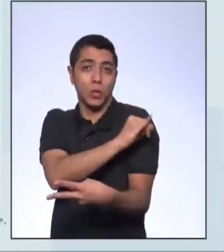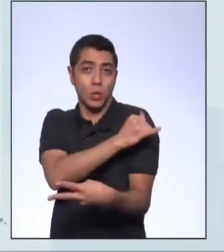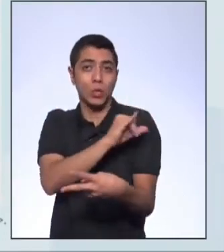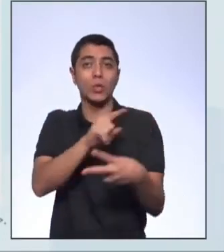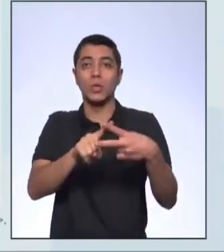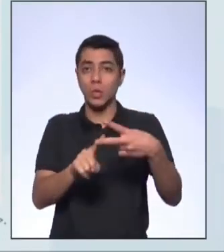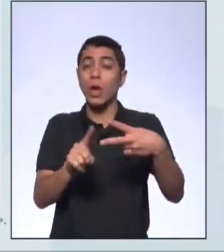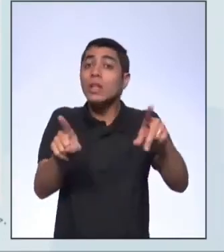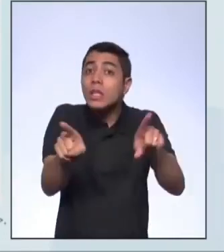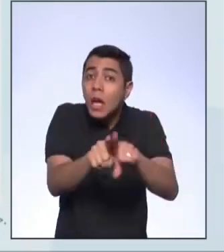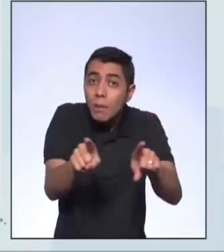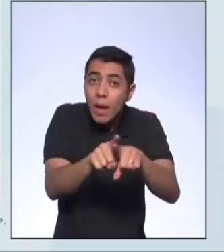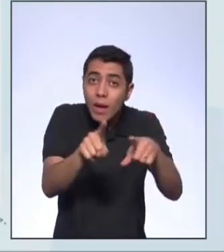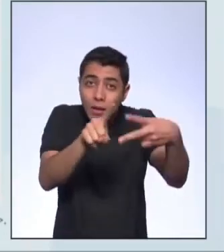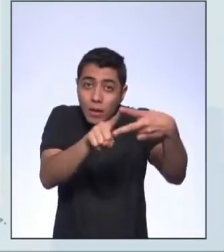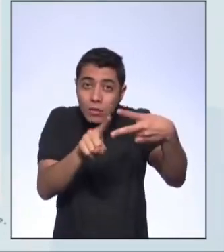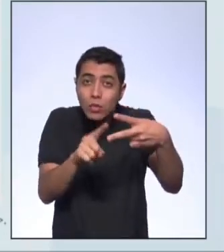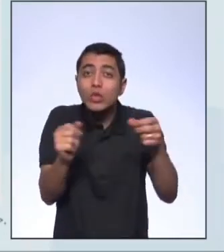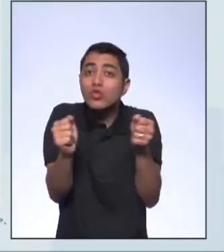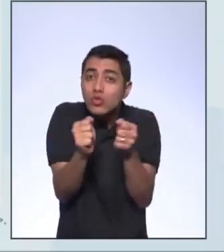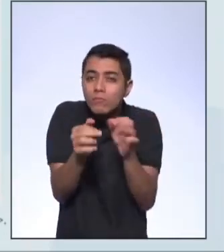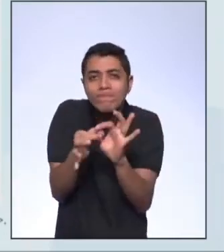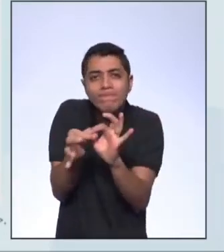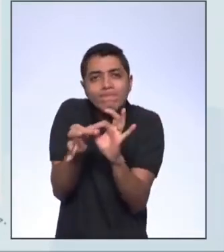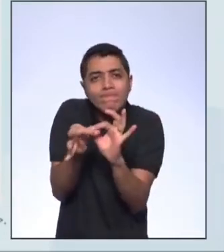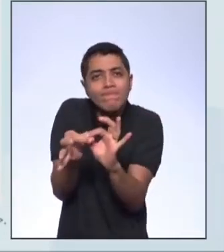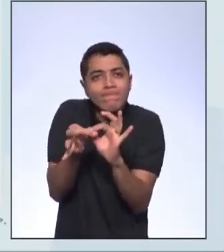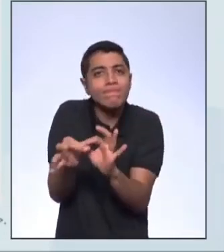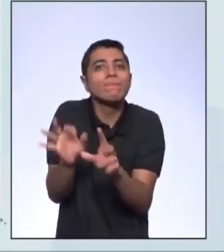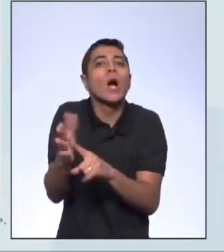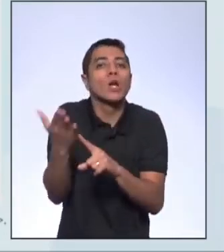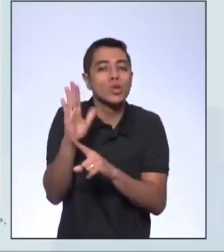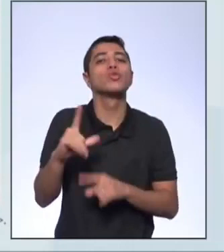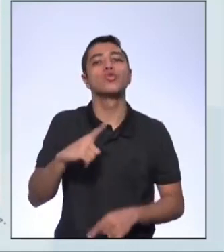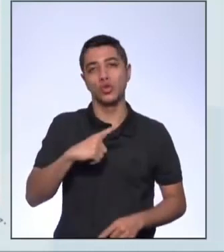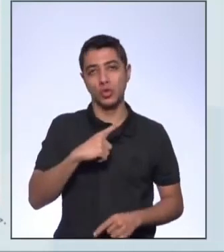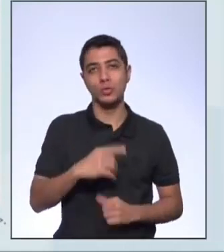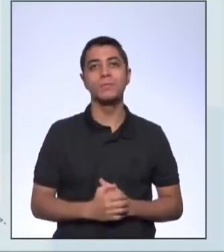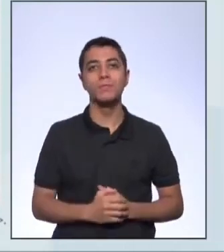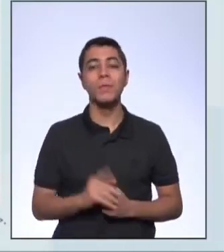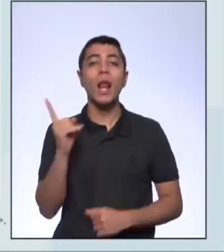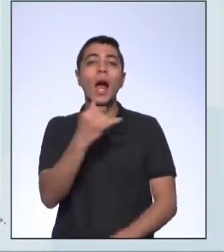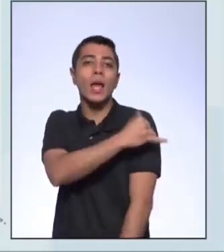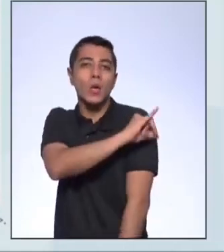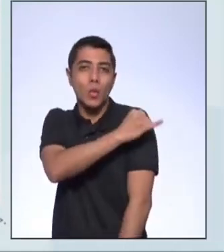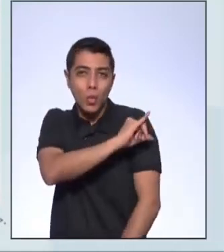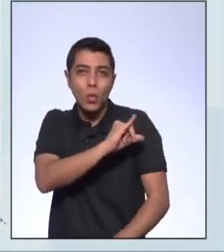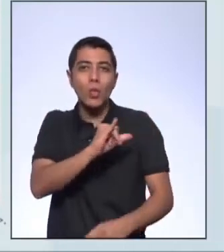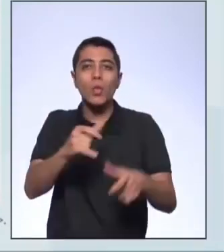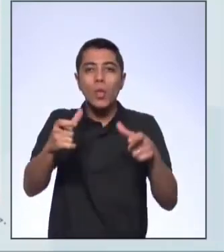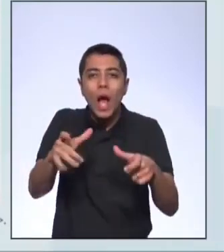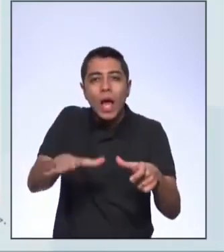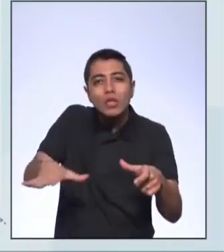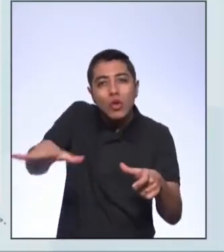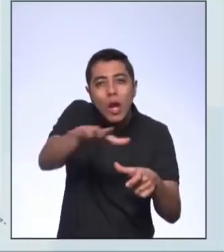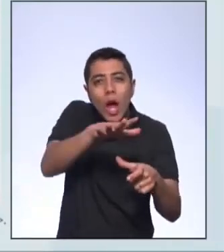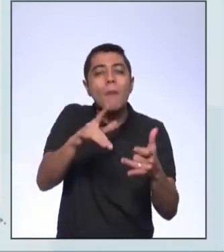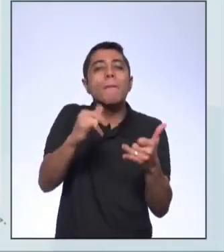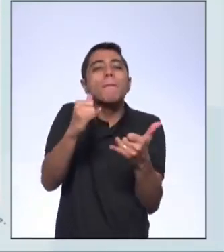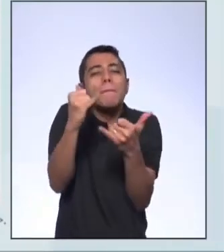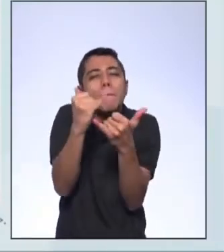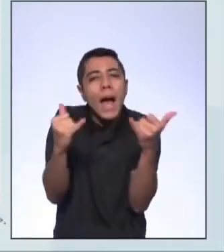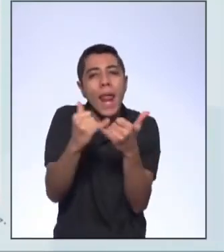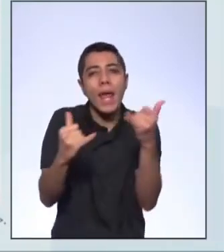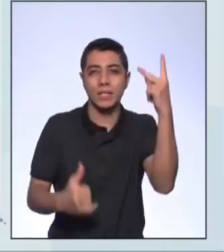entre elas a então nós temos aí as regionais do Rio de Janeiro né que são muito parecidos com a questão de São